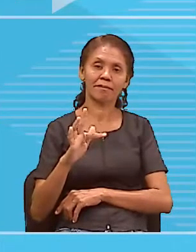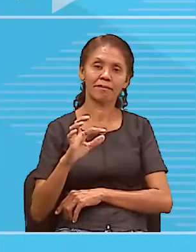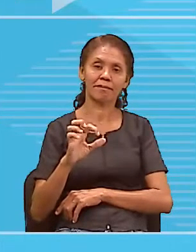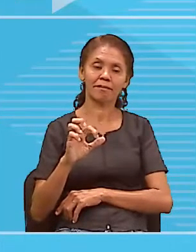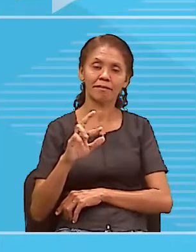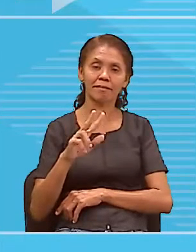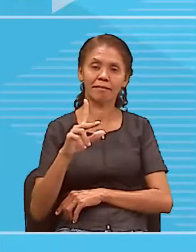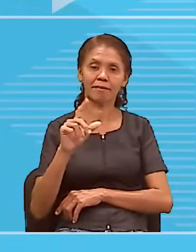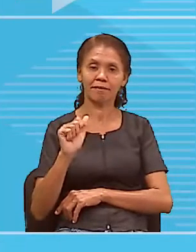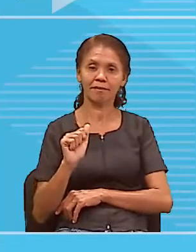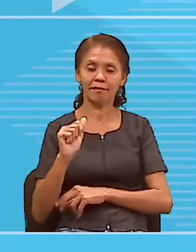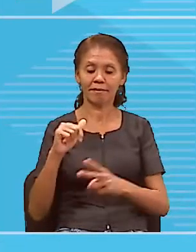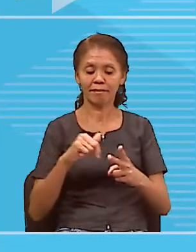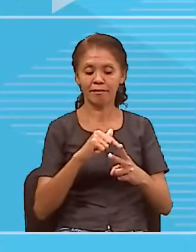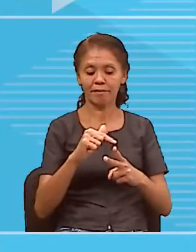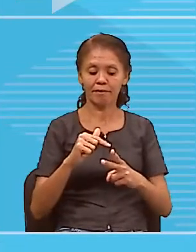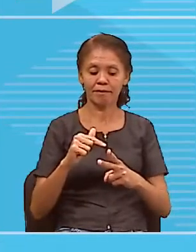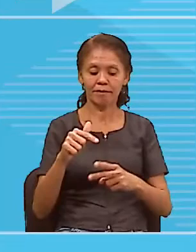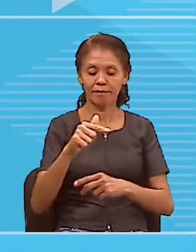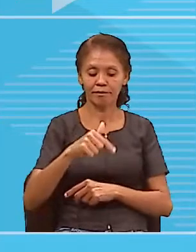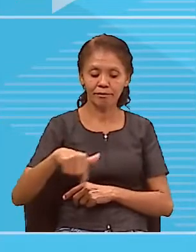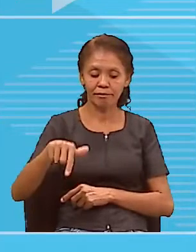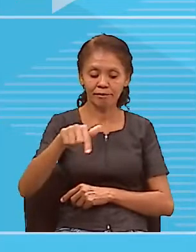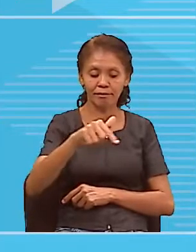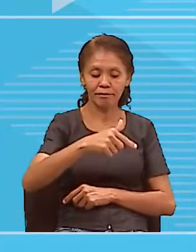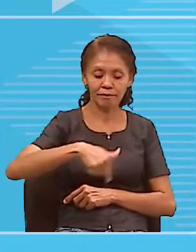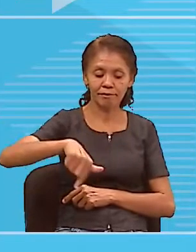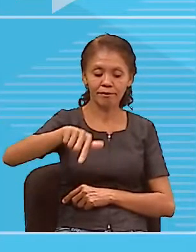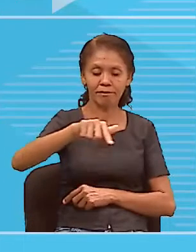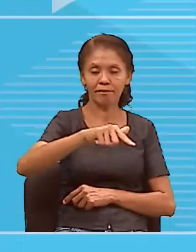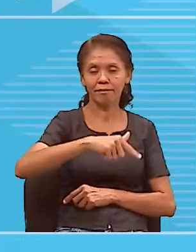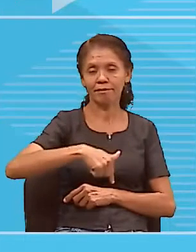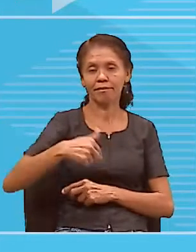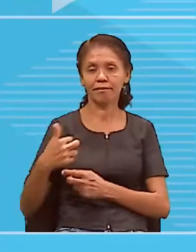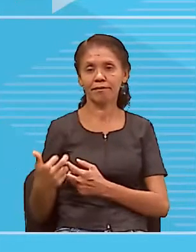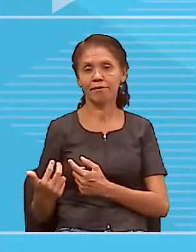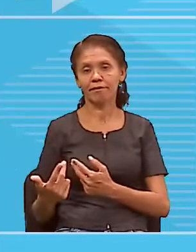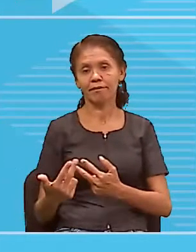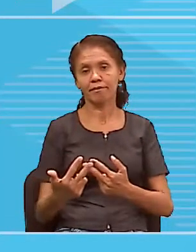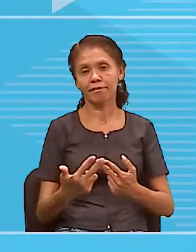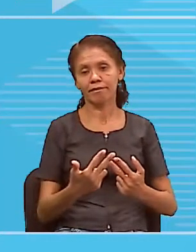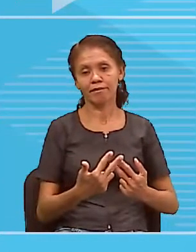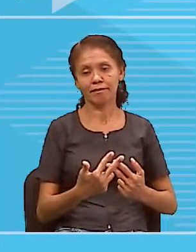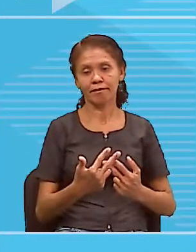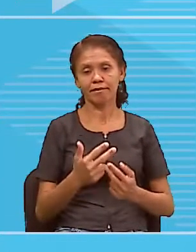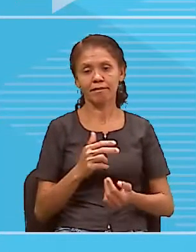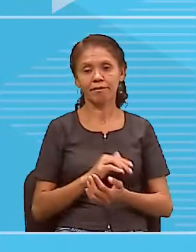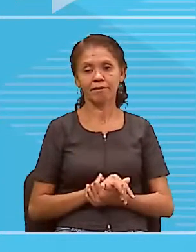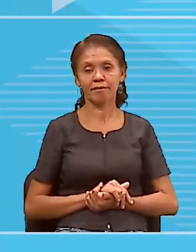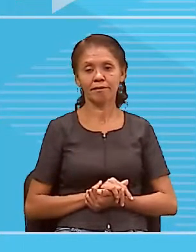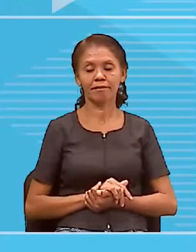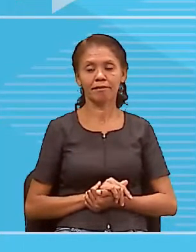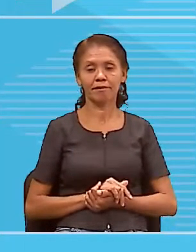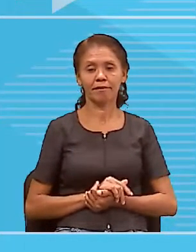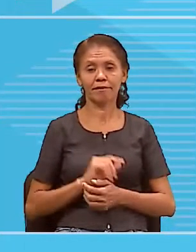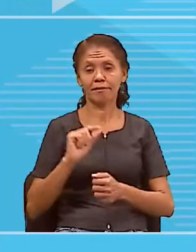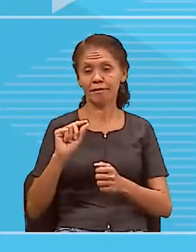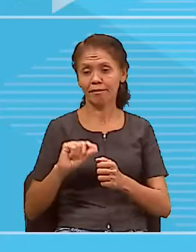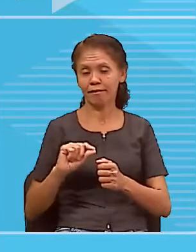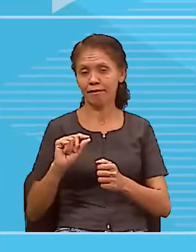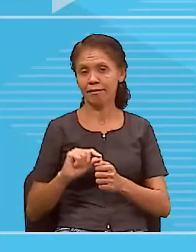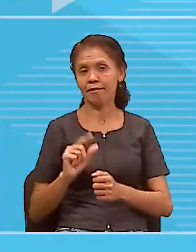duas ondas são ondas o que de mesma natureza porque as duas são ondas produzidas na